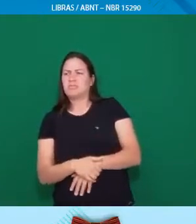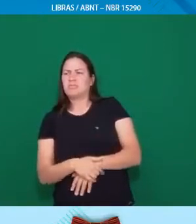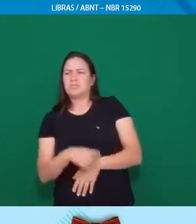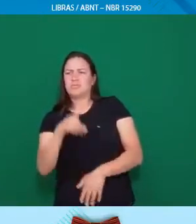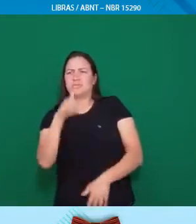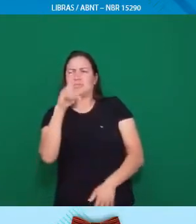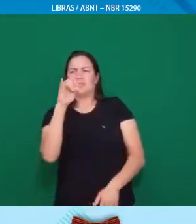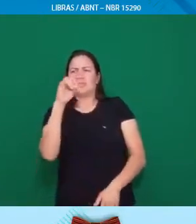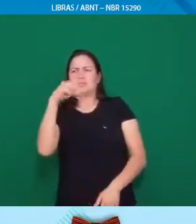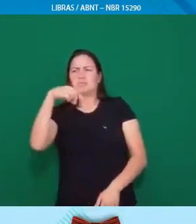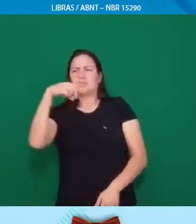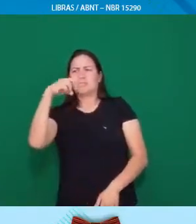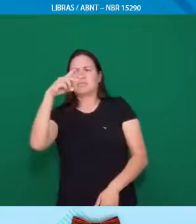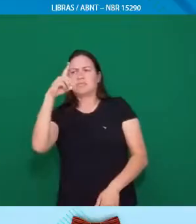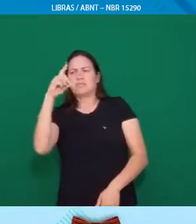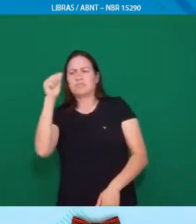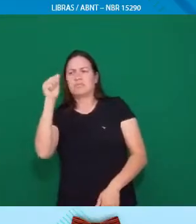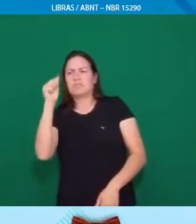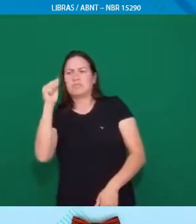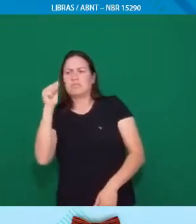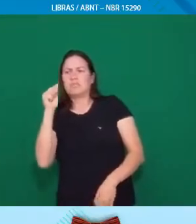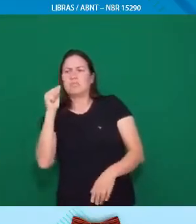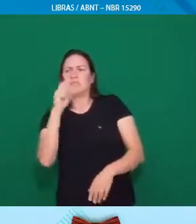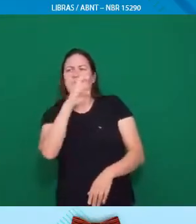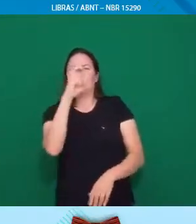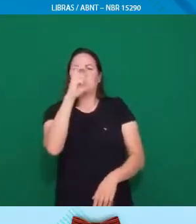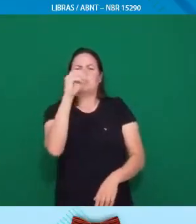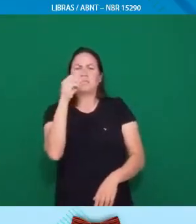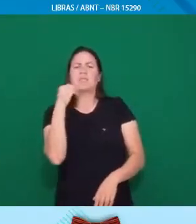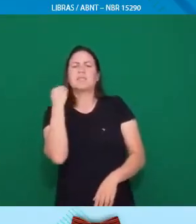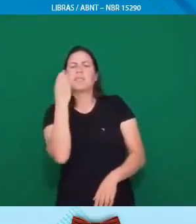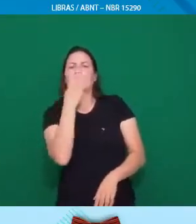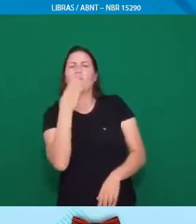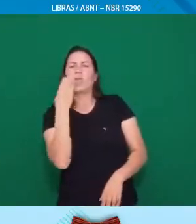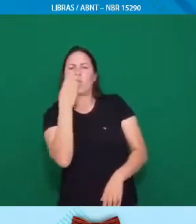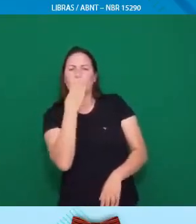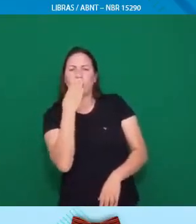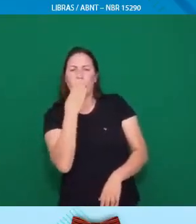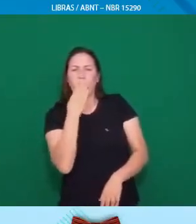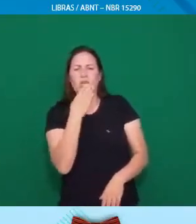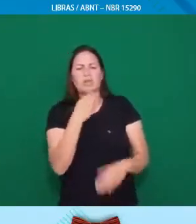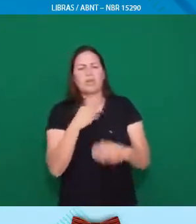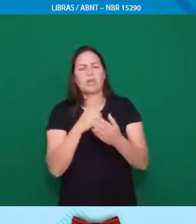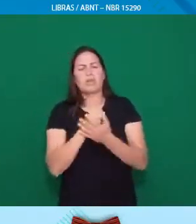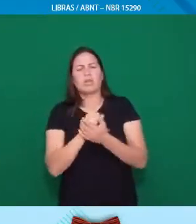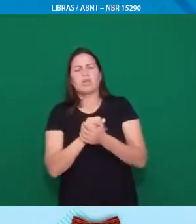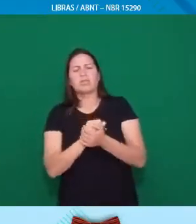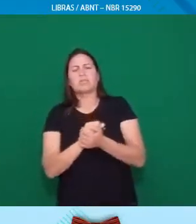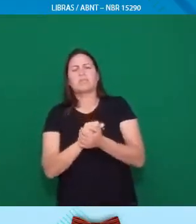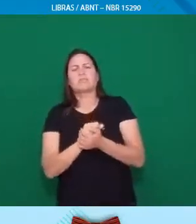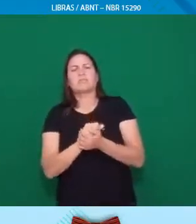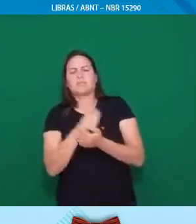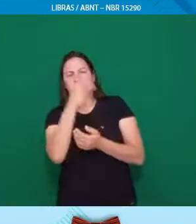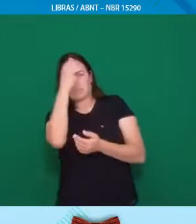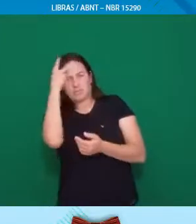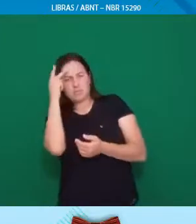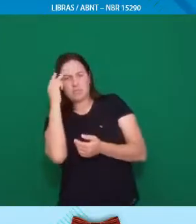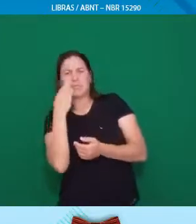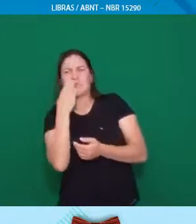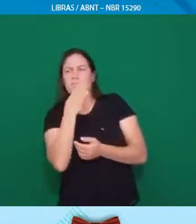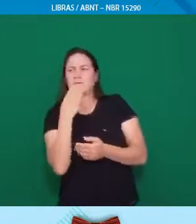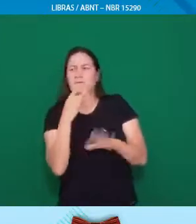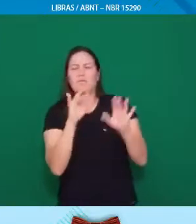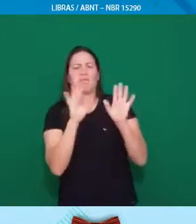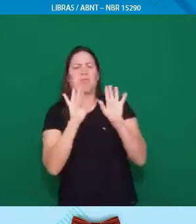não adianta às vezes exagera porque às vezes ela faz um 50 quilos de doce de abóbora para atender o pessoal mas mas eu